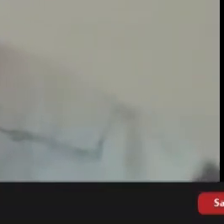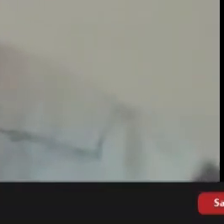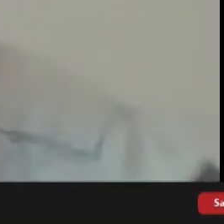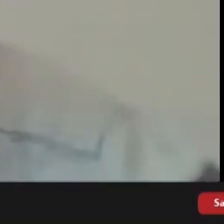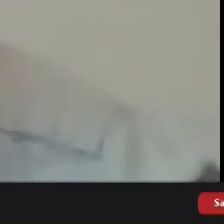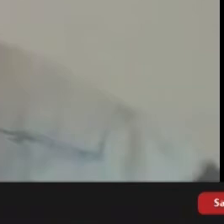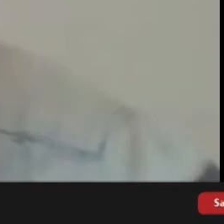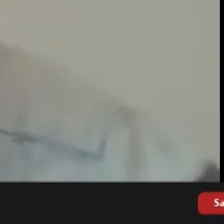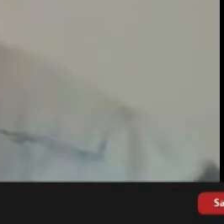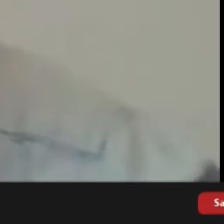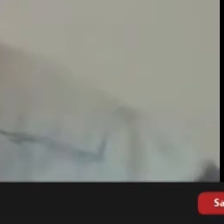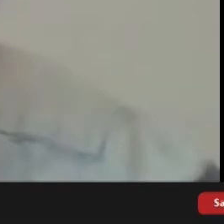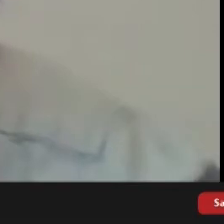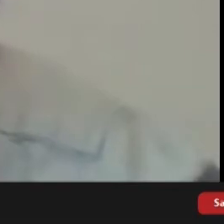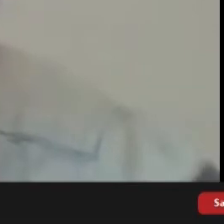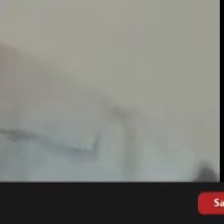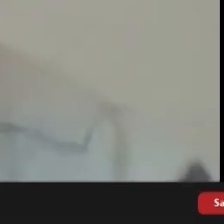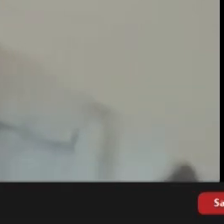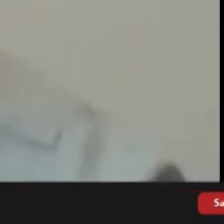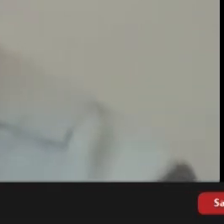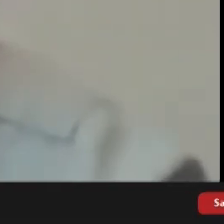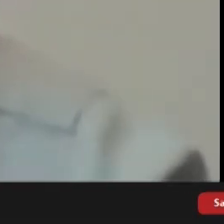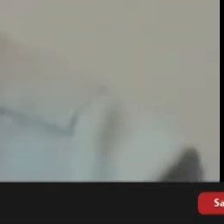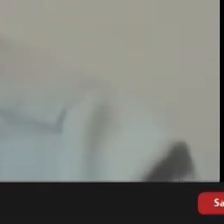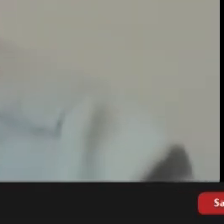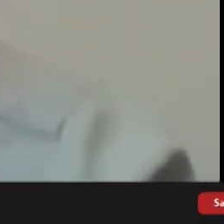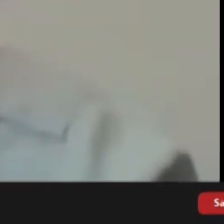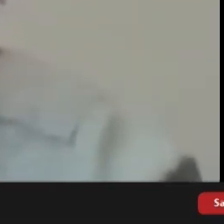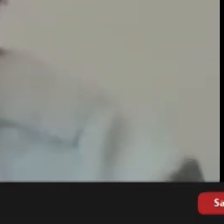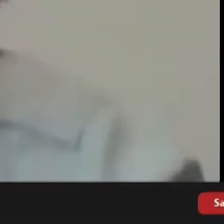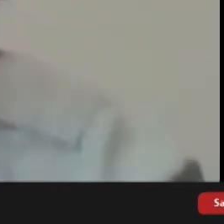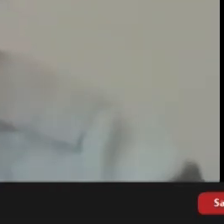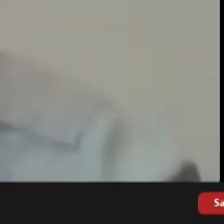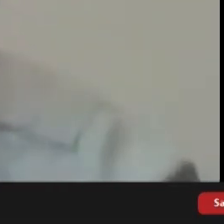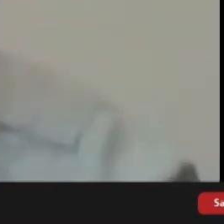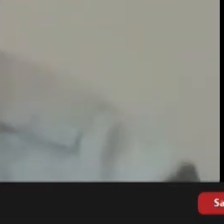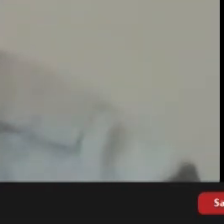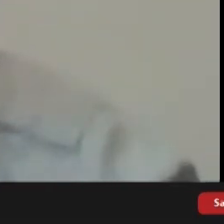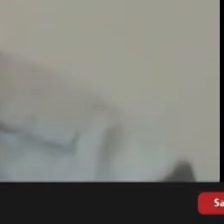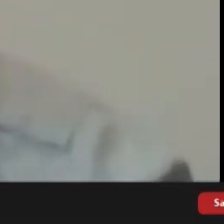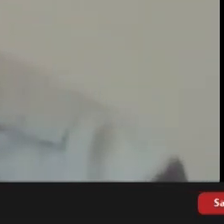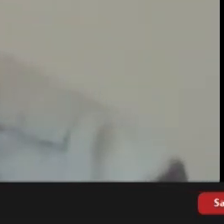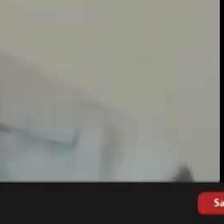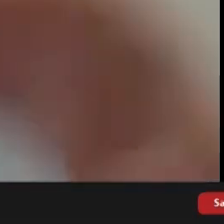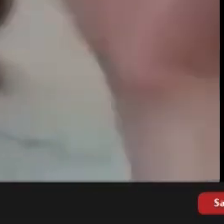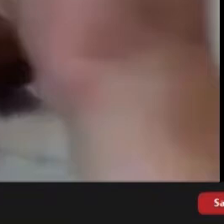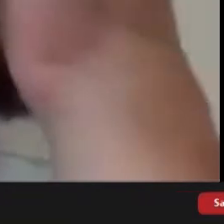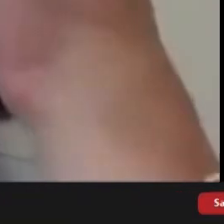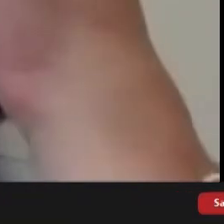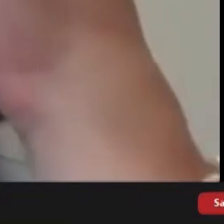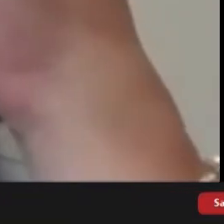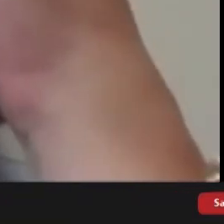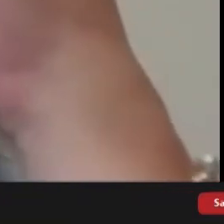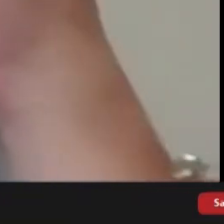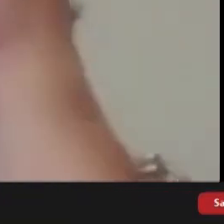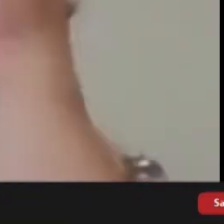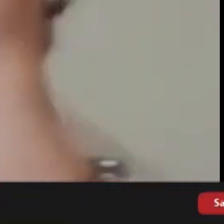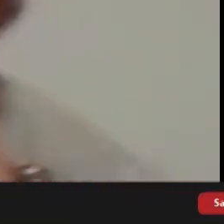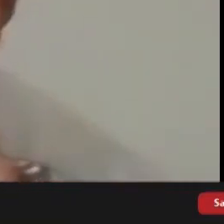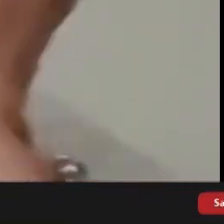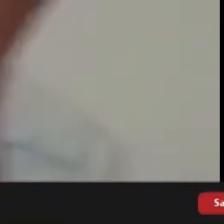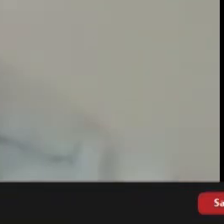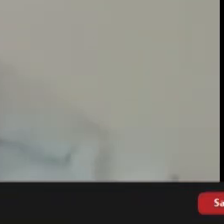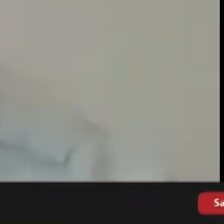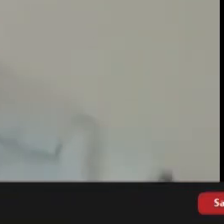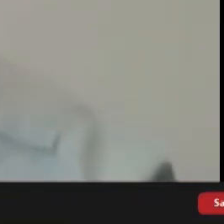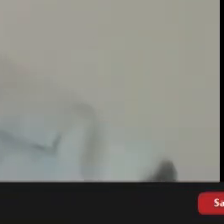dessa comissão, tenho aprendido muito. E uma coisa que eu sempre gosto de chamar atenção é,